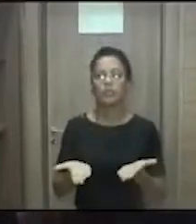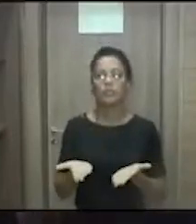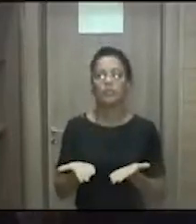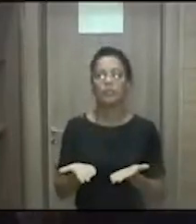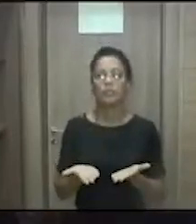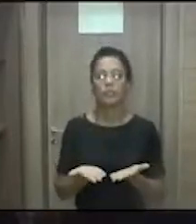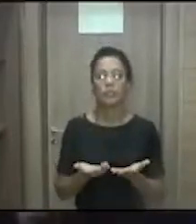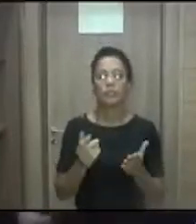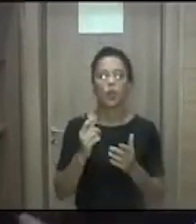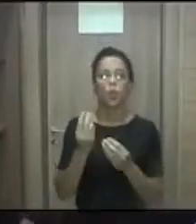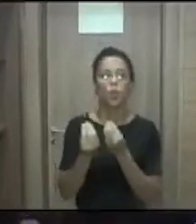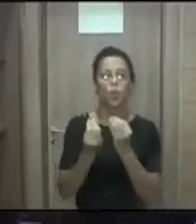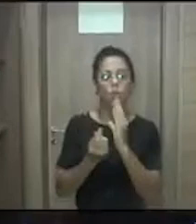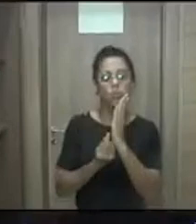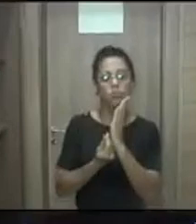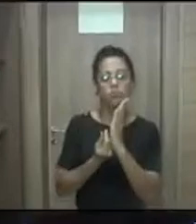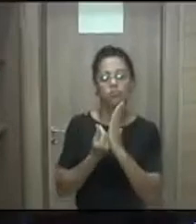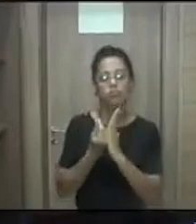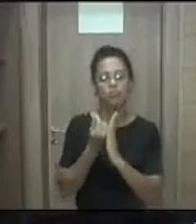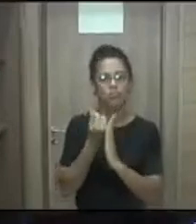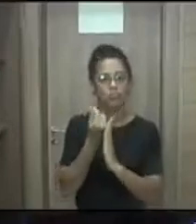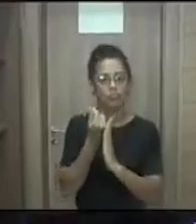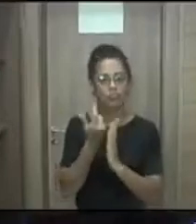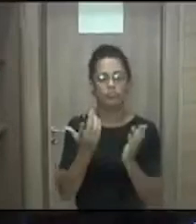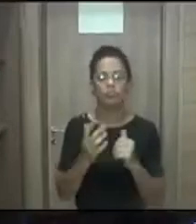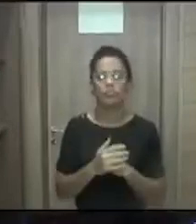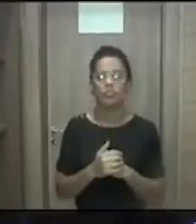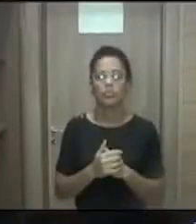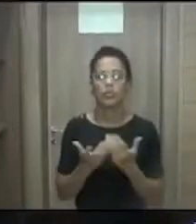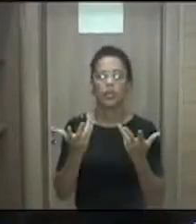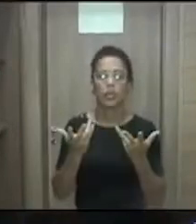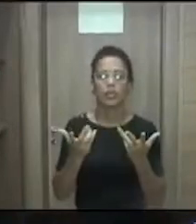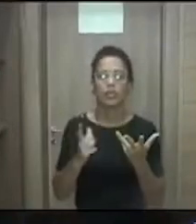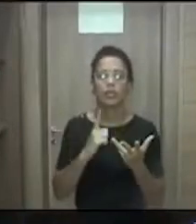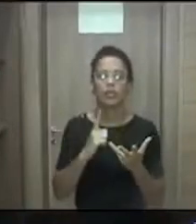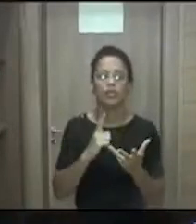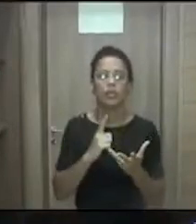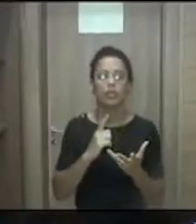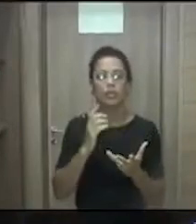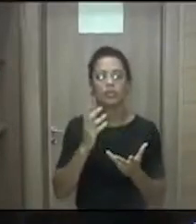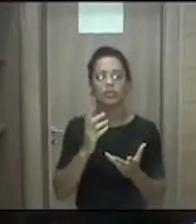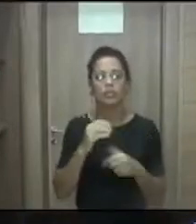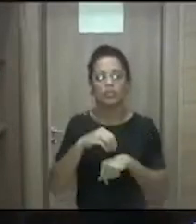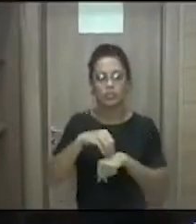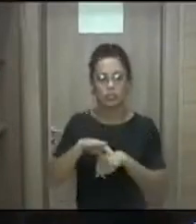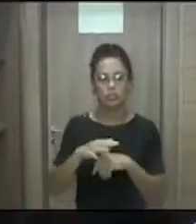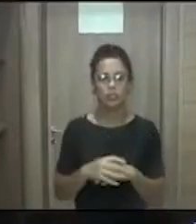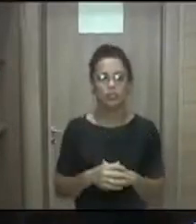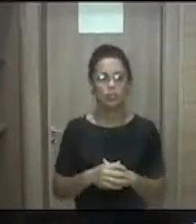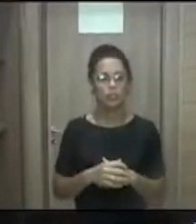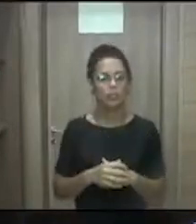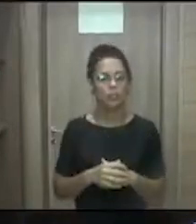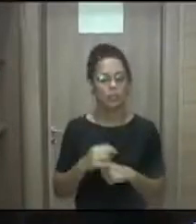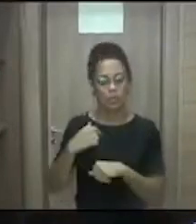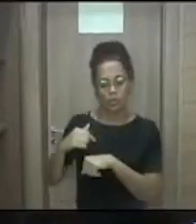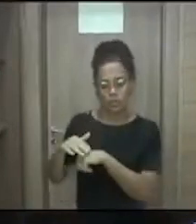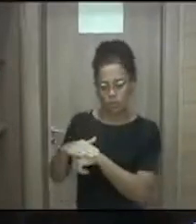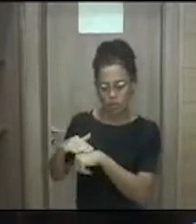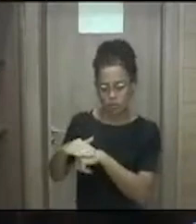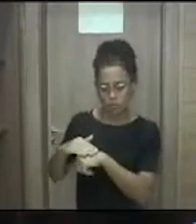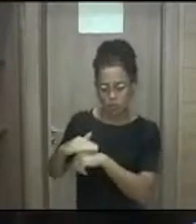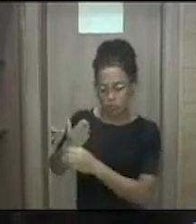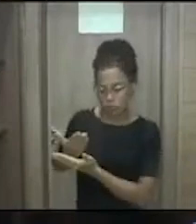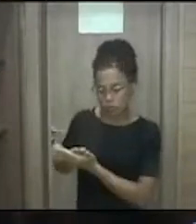aos custos, mas também queria dar um depoimento, gente. A gente começou o estudo